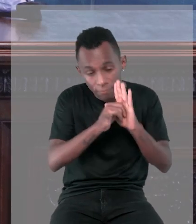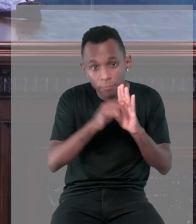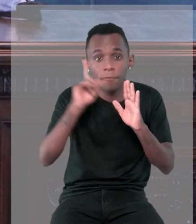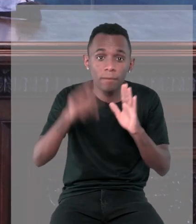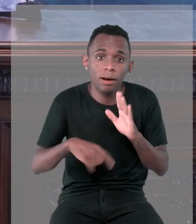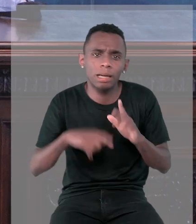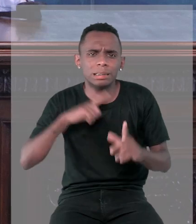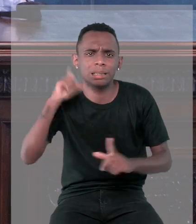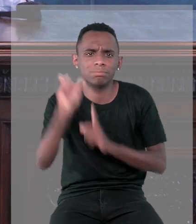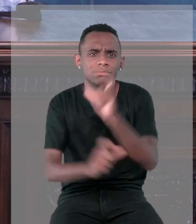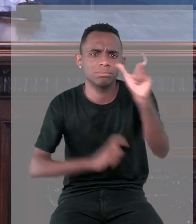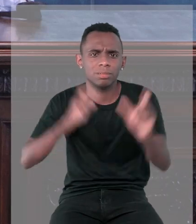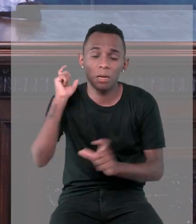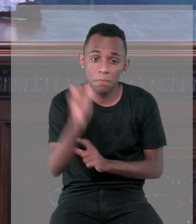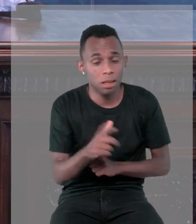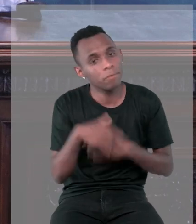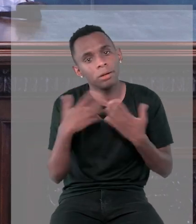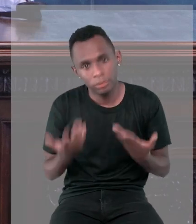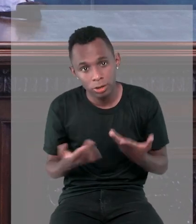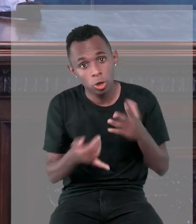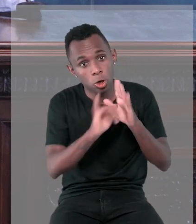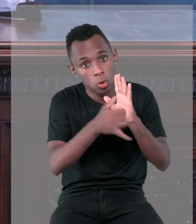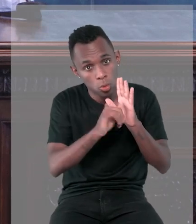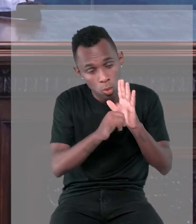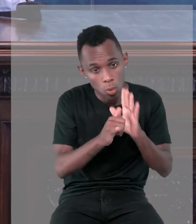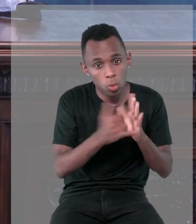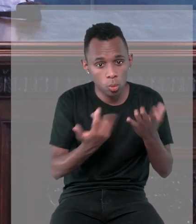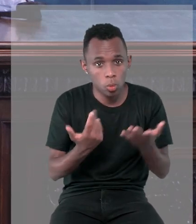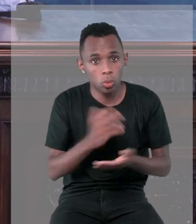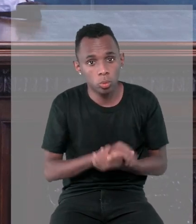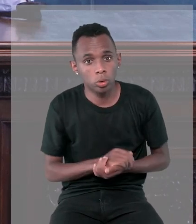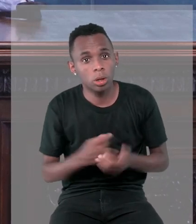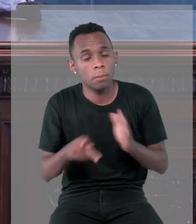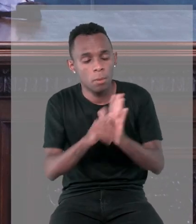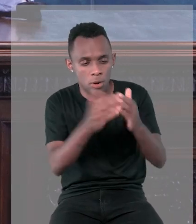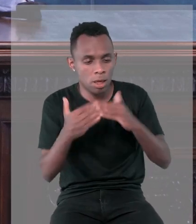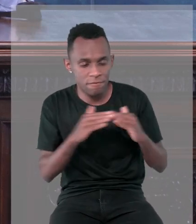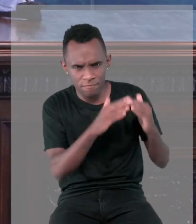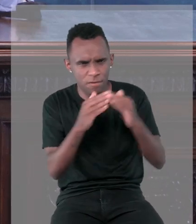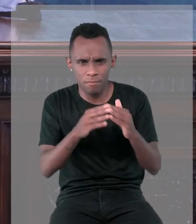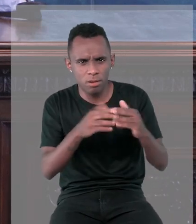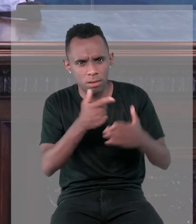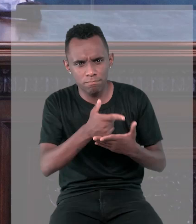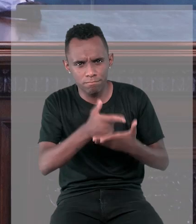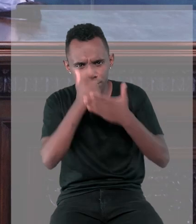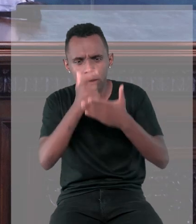muito palavrão, ao passo que esse conto lá da favela, do cara